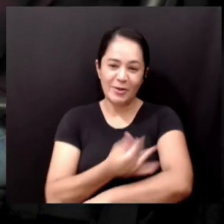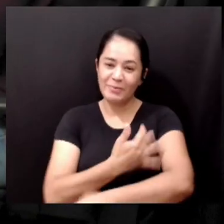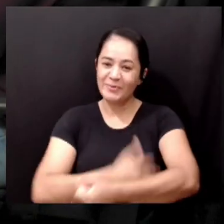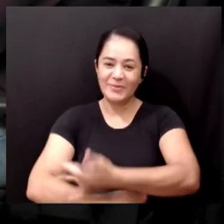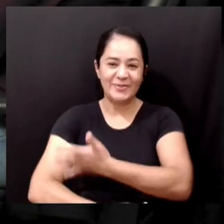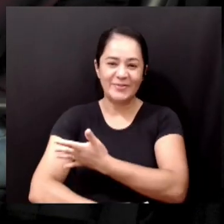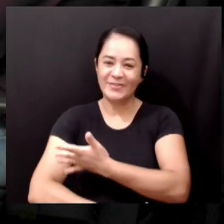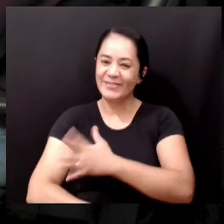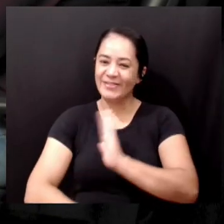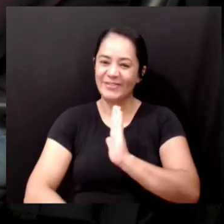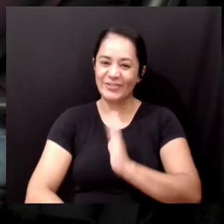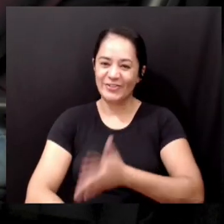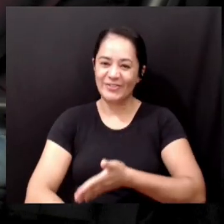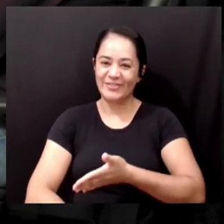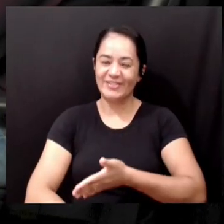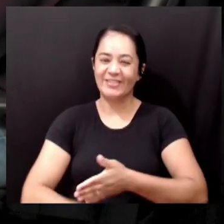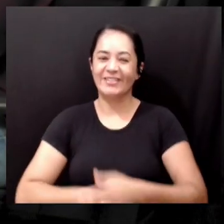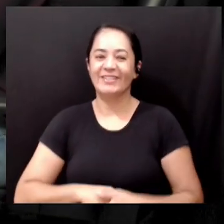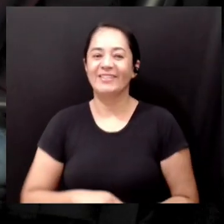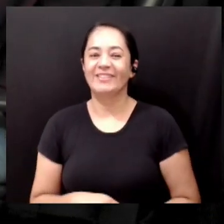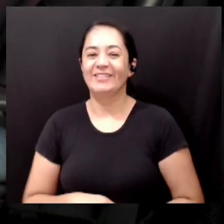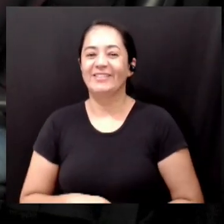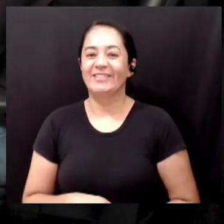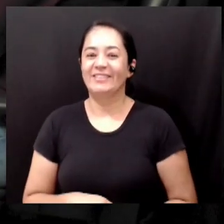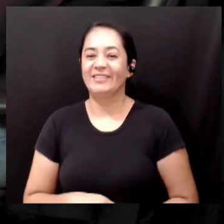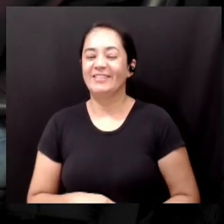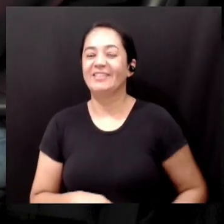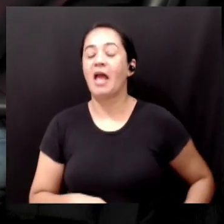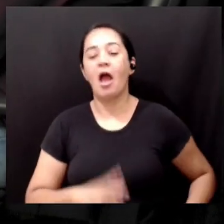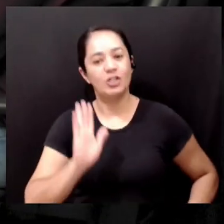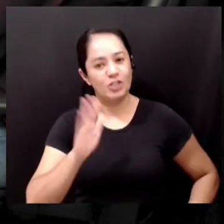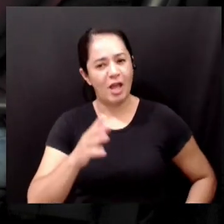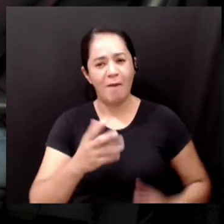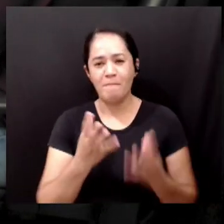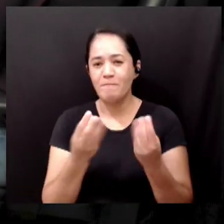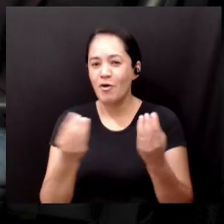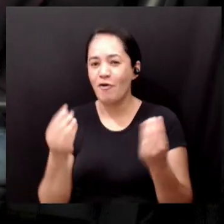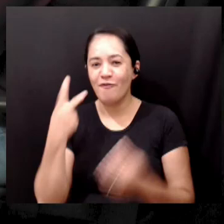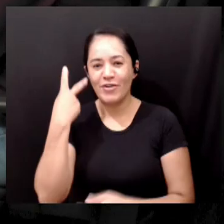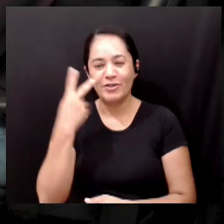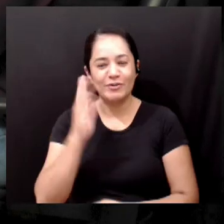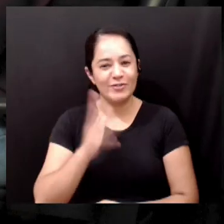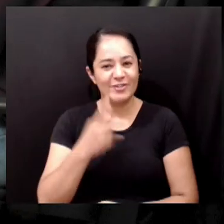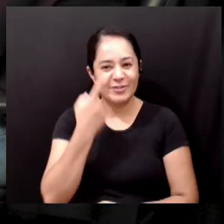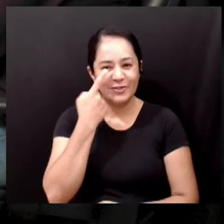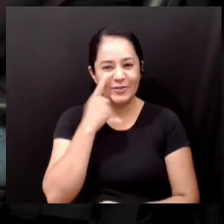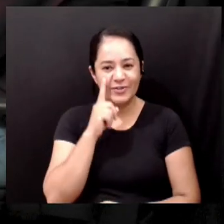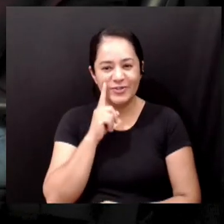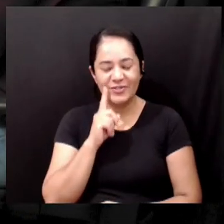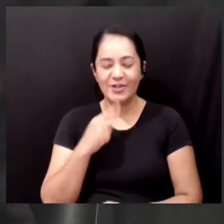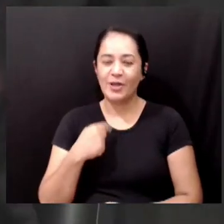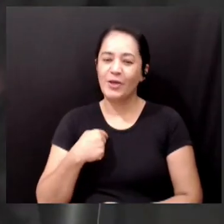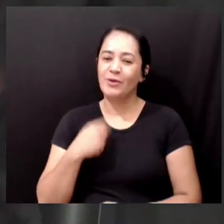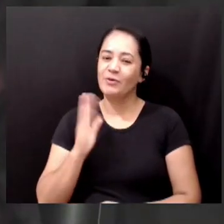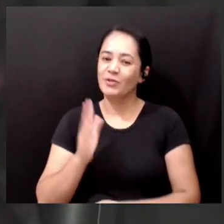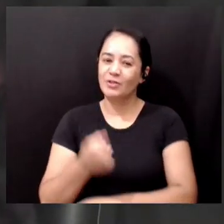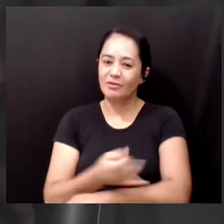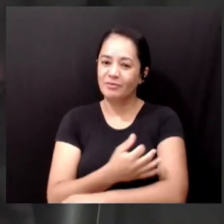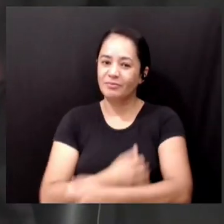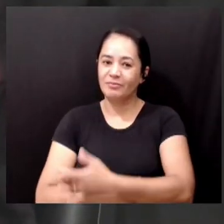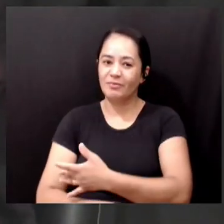chorarem aqui, durões, hein? Ah, é? É. Ixi, aí lascou tudo, então. Meu olho já encheu de lágrimas de lembrar, é uma pessoa especial pra minha